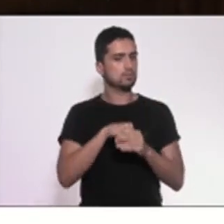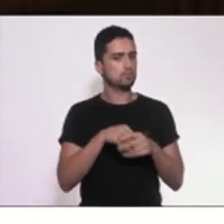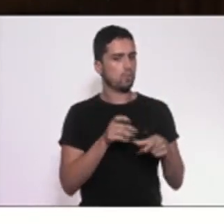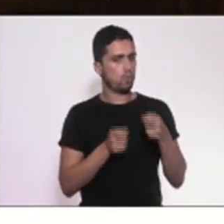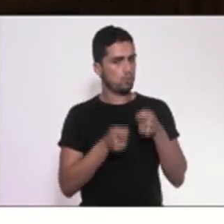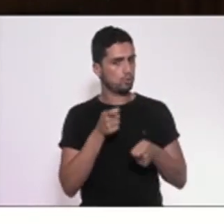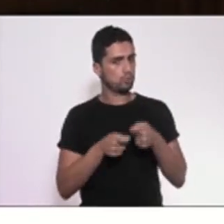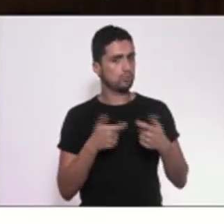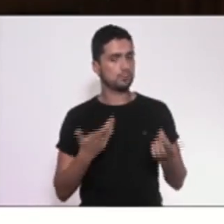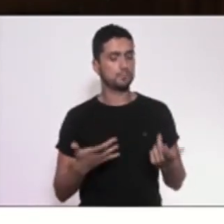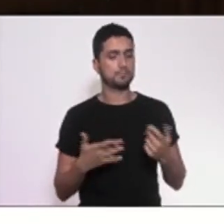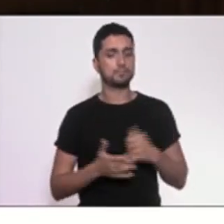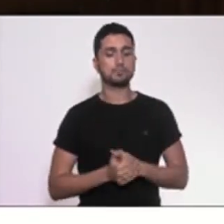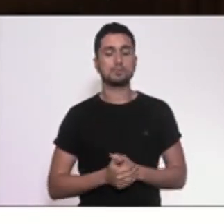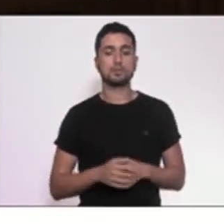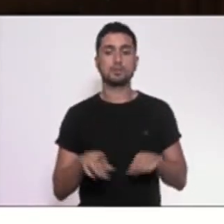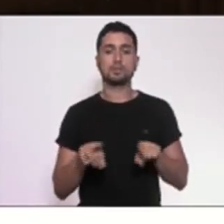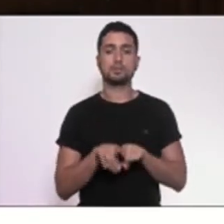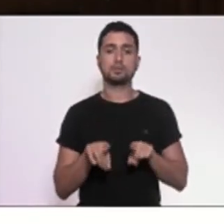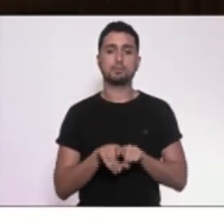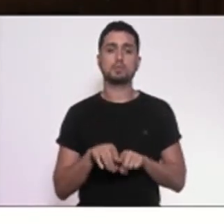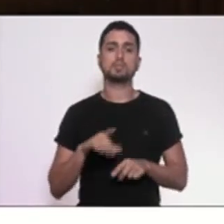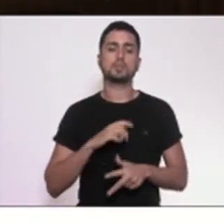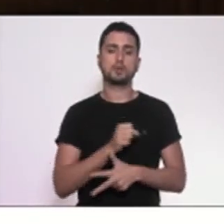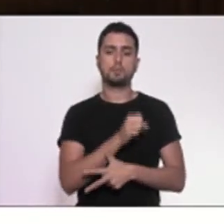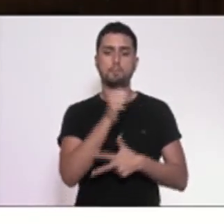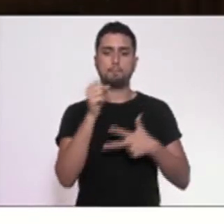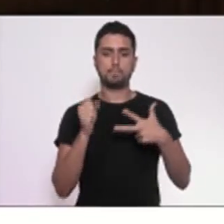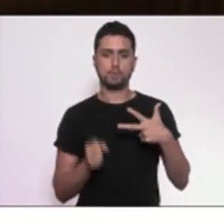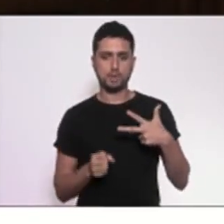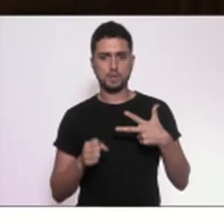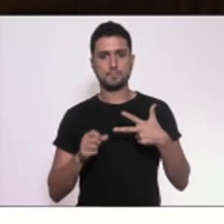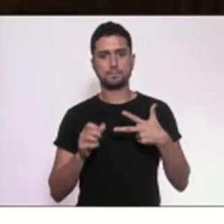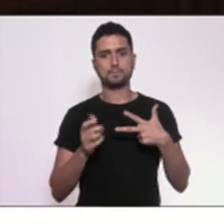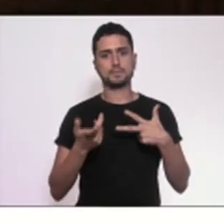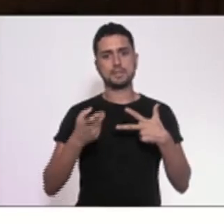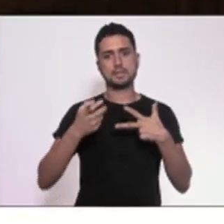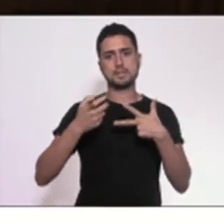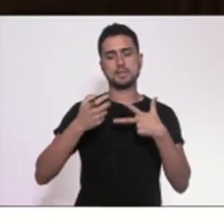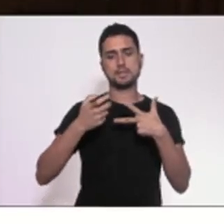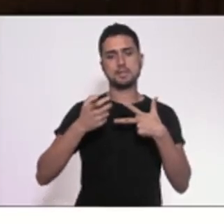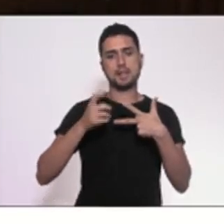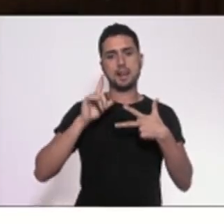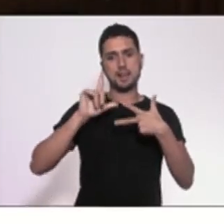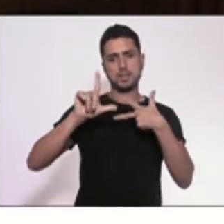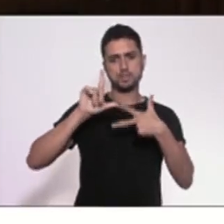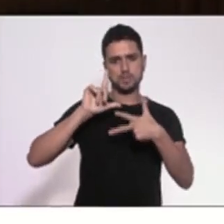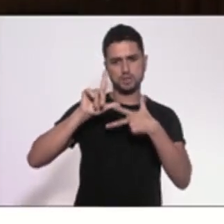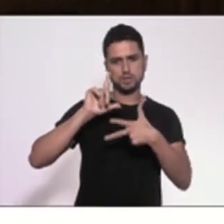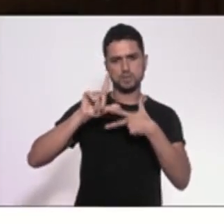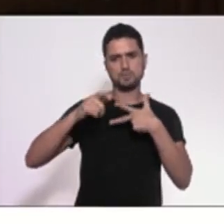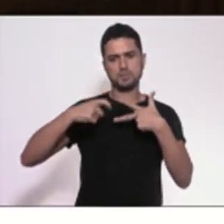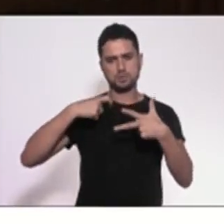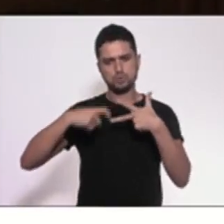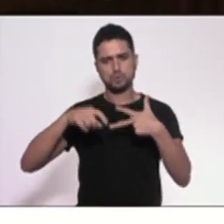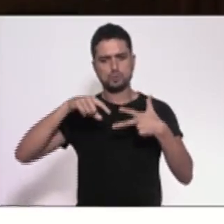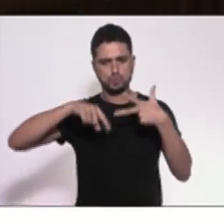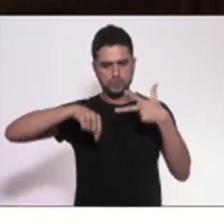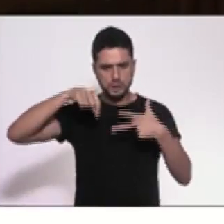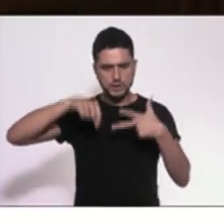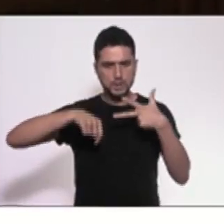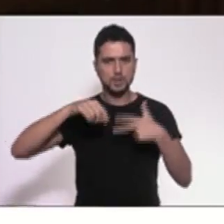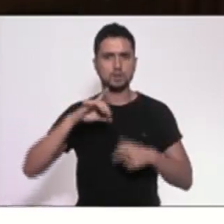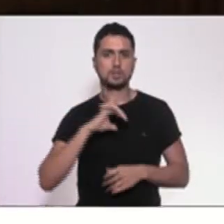E temos poder executivo, poder legislativo, historicamente marcados por escândalos de corrupção,